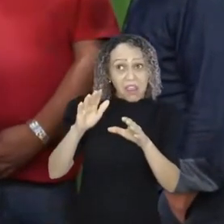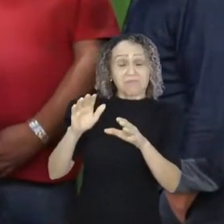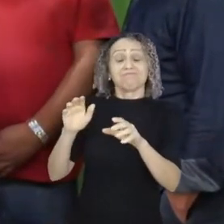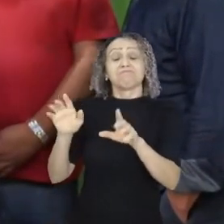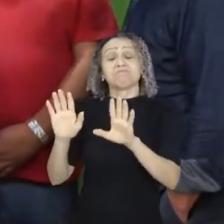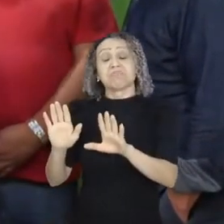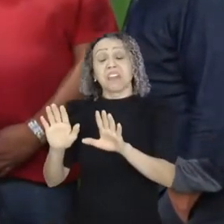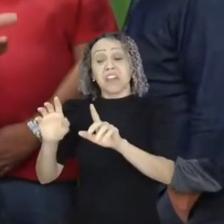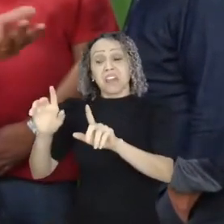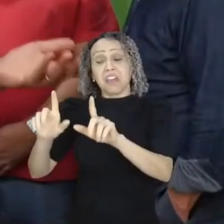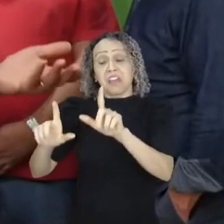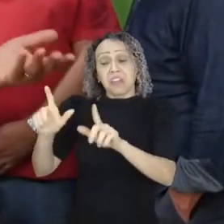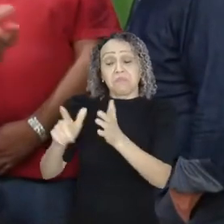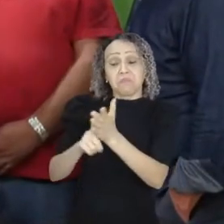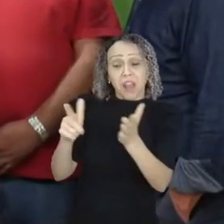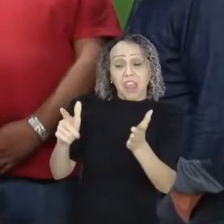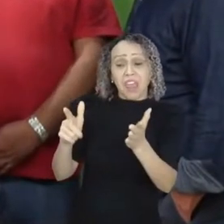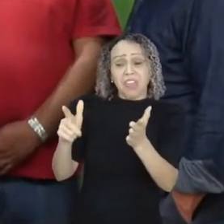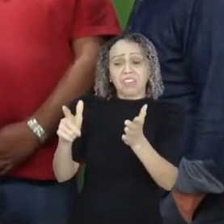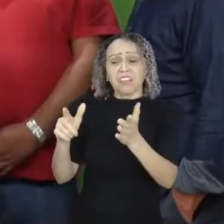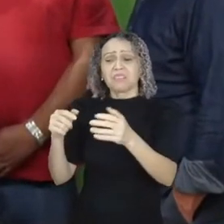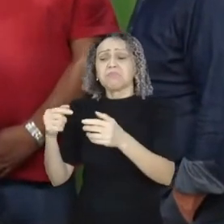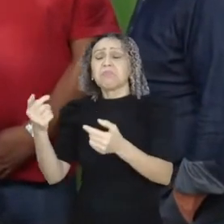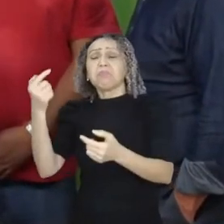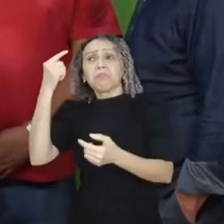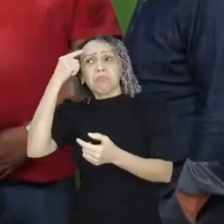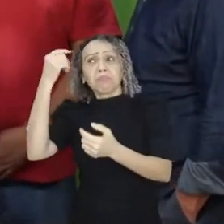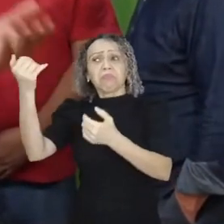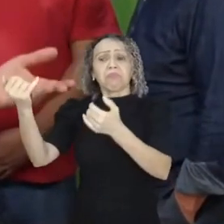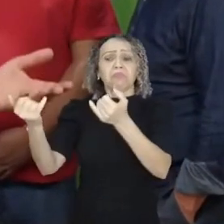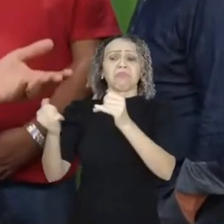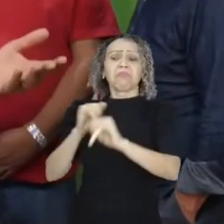Paulo está fraco. Eu falei, eu vou ganhar em São Paulo.